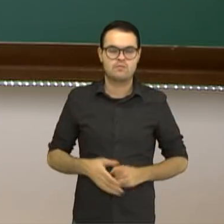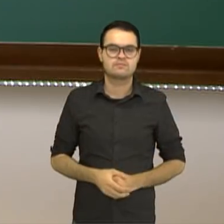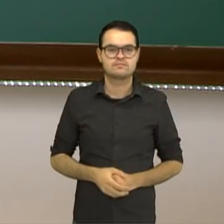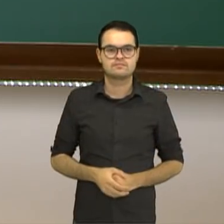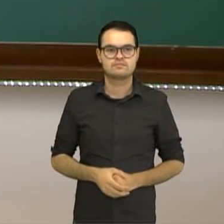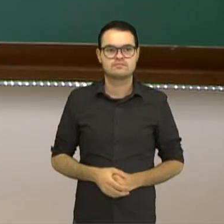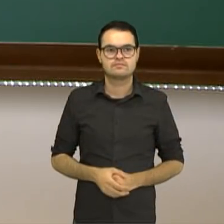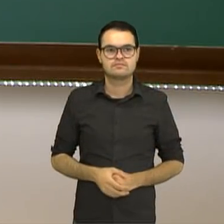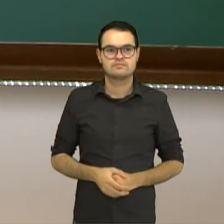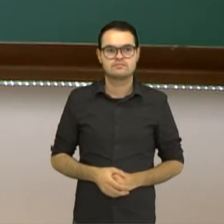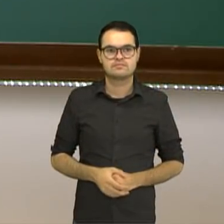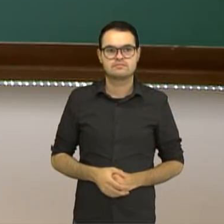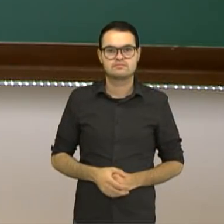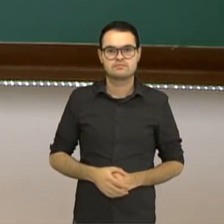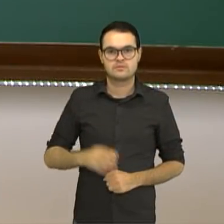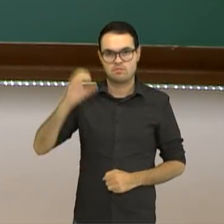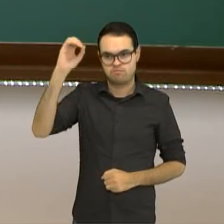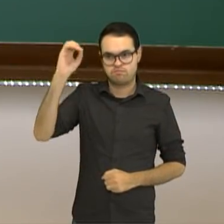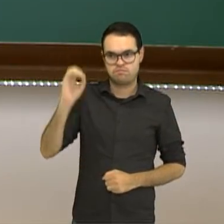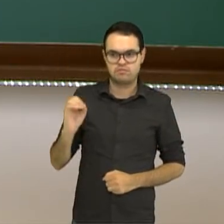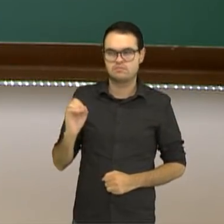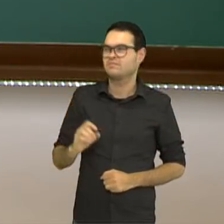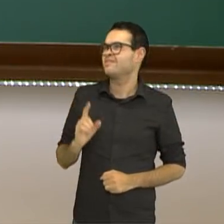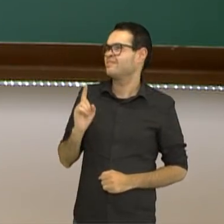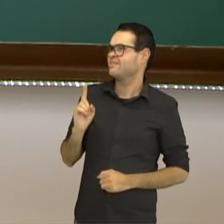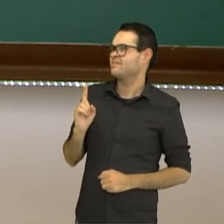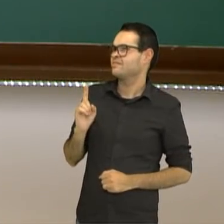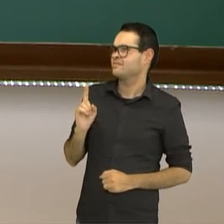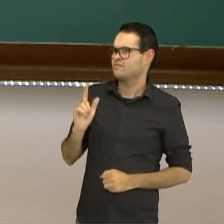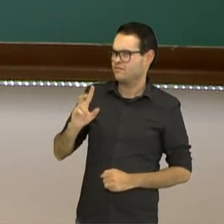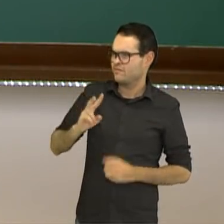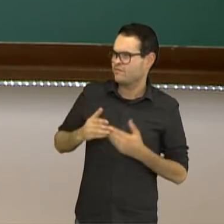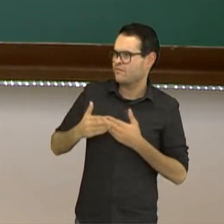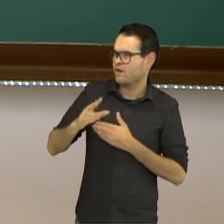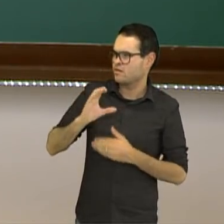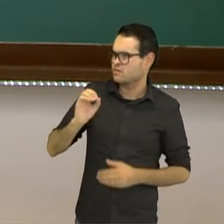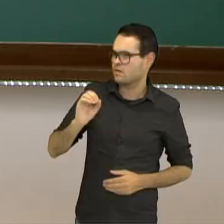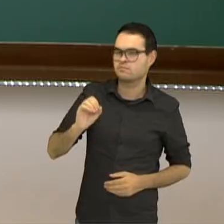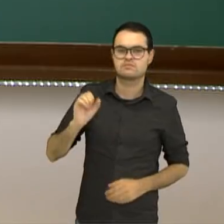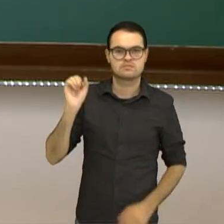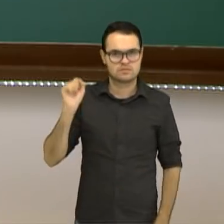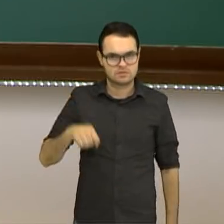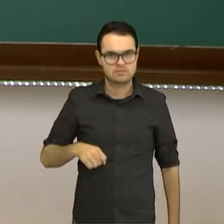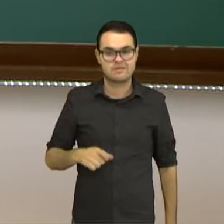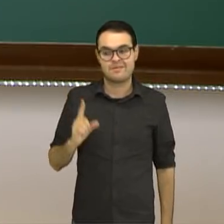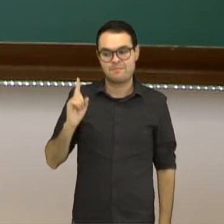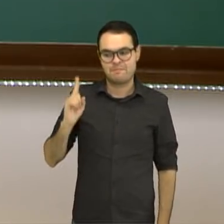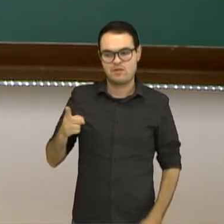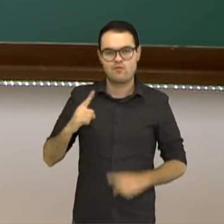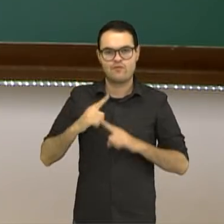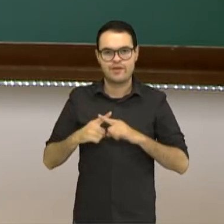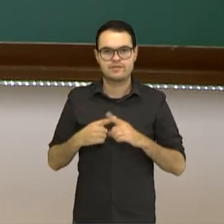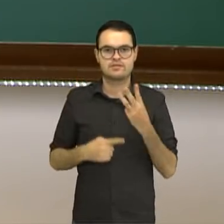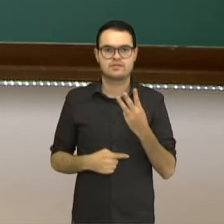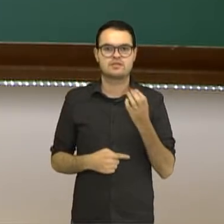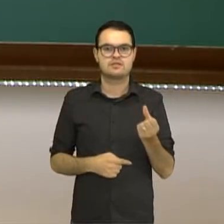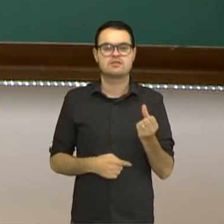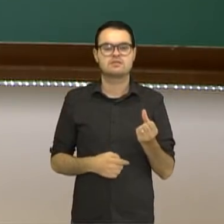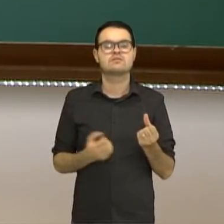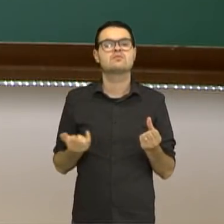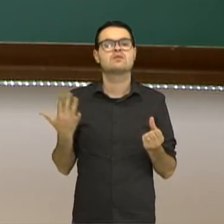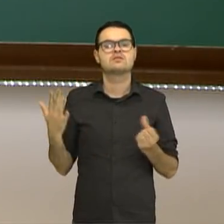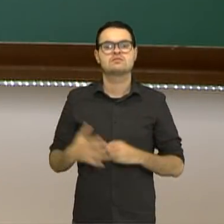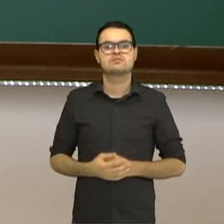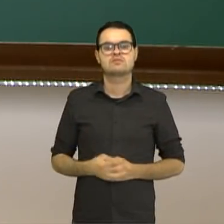ter o quê? 0 unidade de milhar. Ai, professora, mas é. Vai ter 0 mesmo? Vai. Vamos fazer. 1.000 vezes o 36. Vai dar o